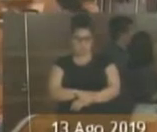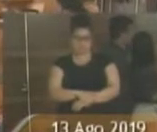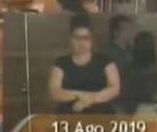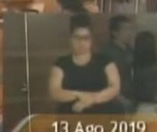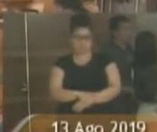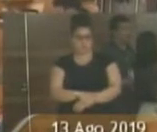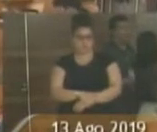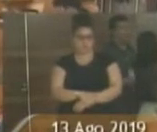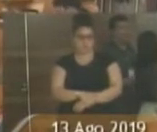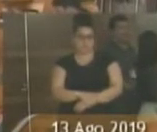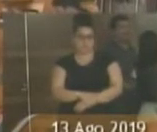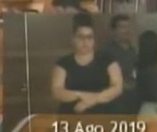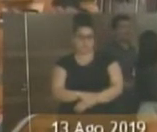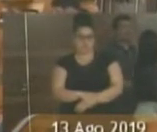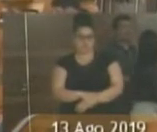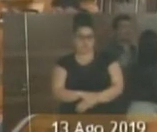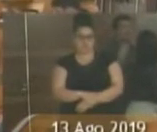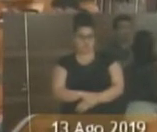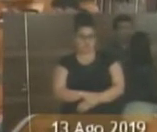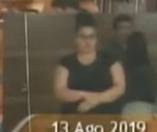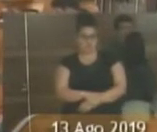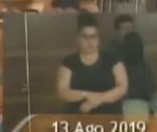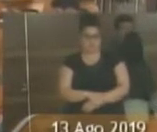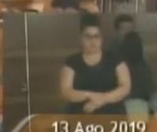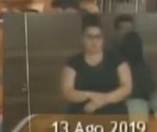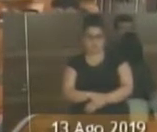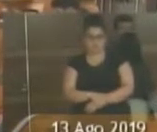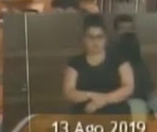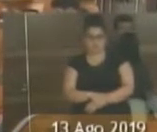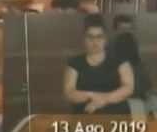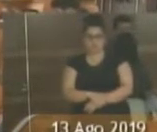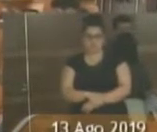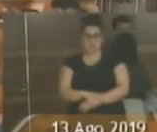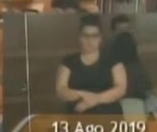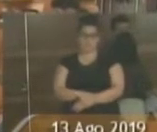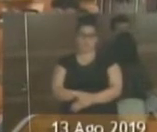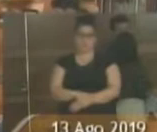Em discussão, não havendo oradores, votação aberta.